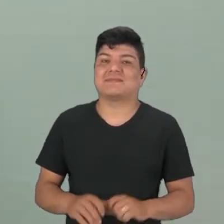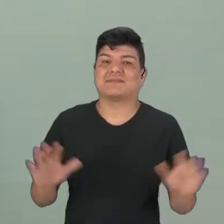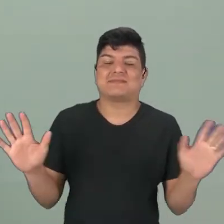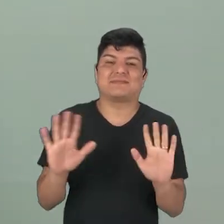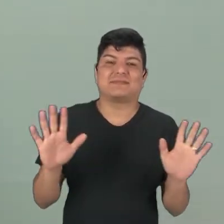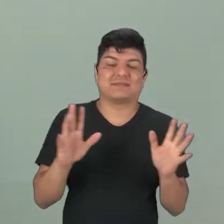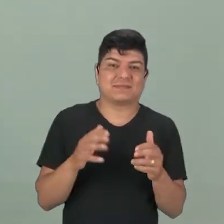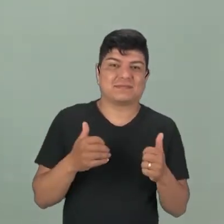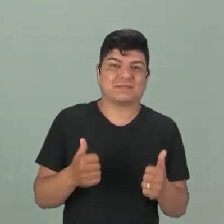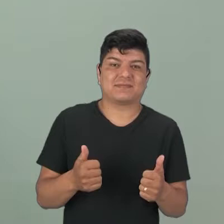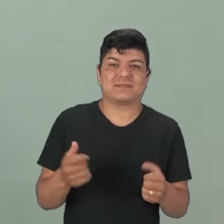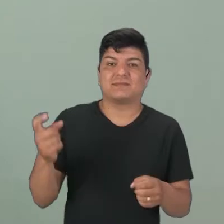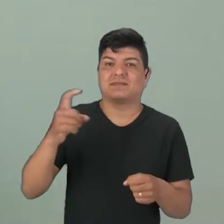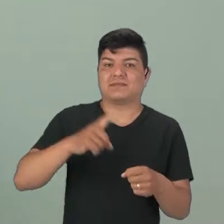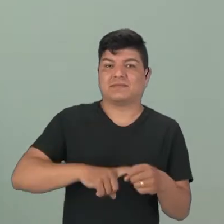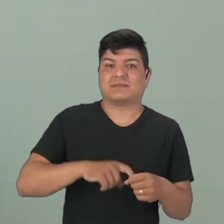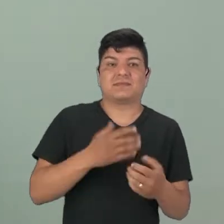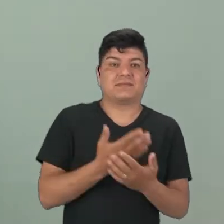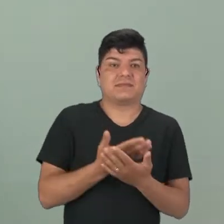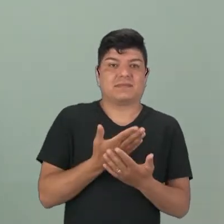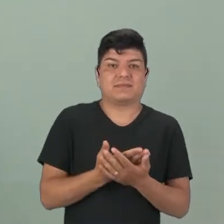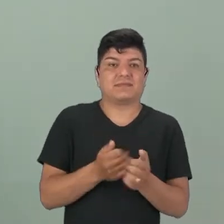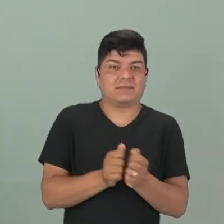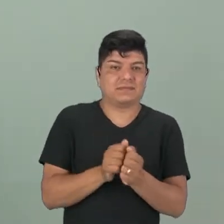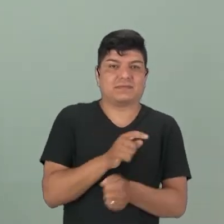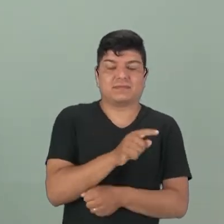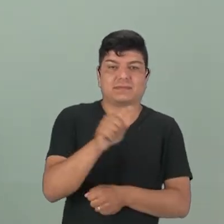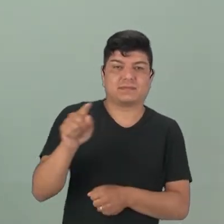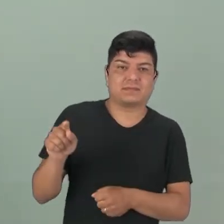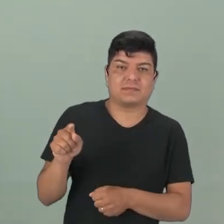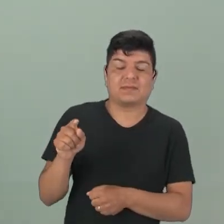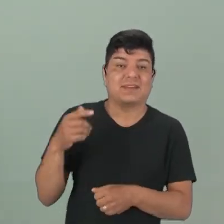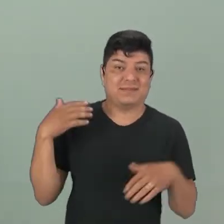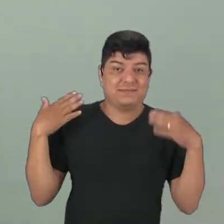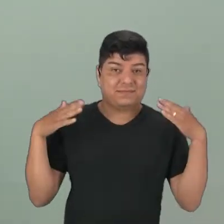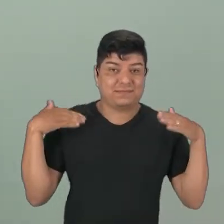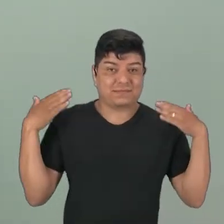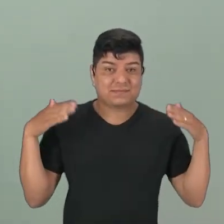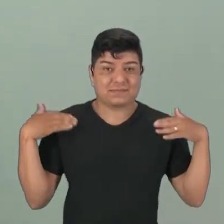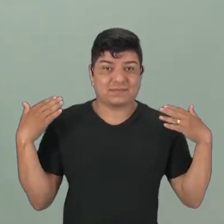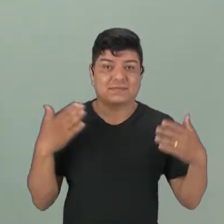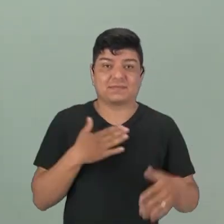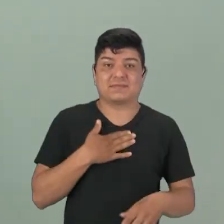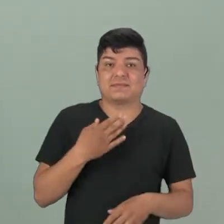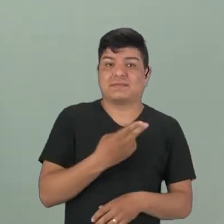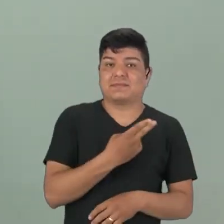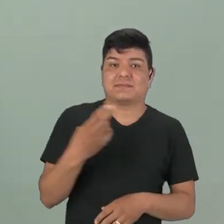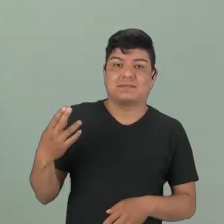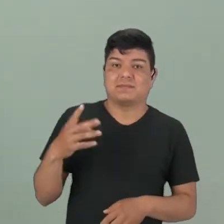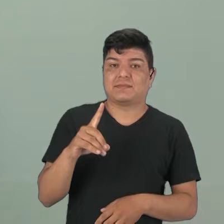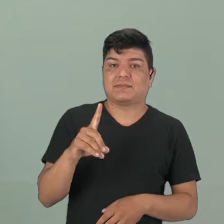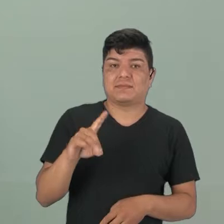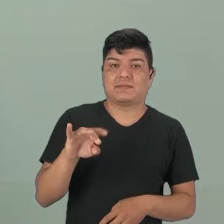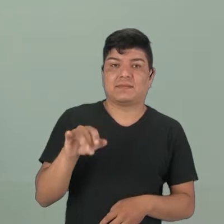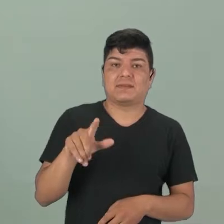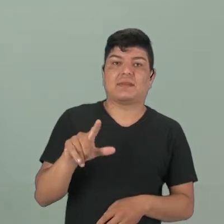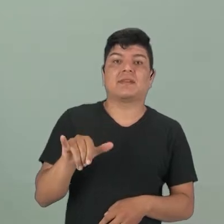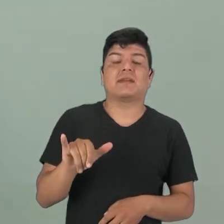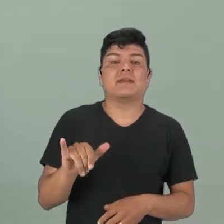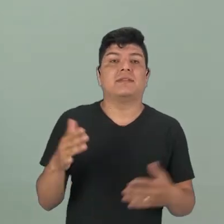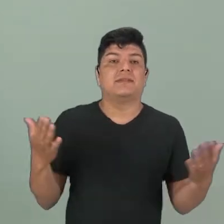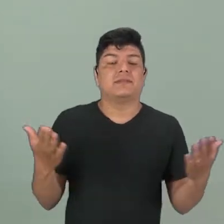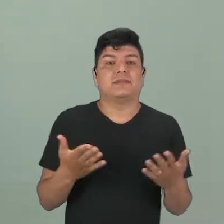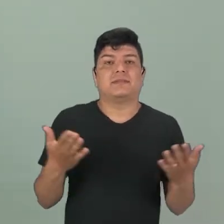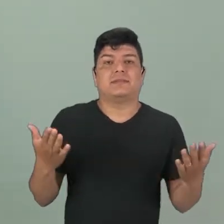Olá pessoal, tudo bem? Estou de volta para mais uma aula com vocês. Estão animados? Sou a professora Deli e vou estar com vocês hoje